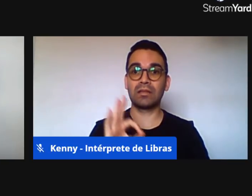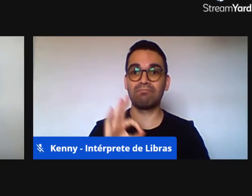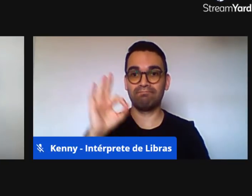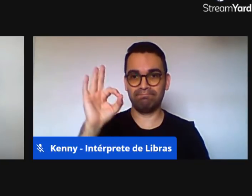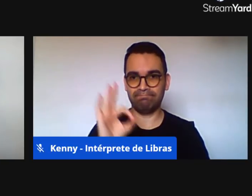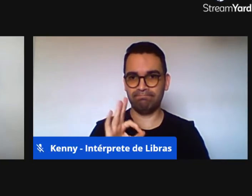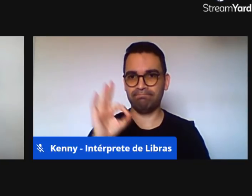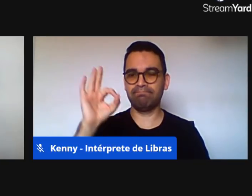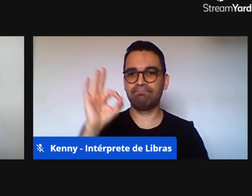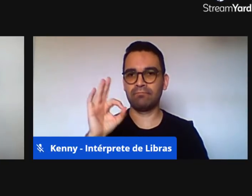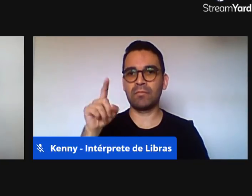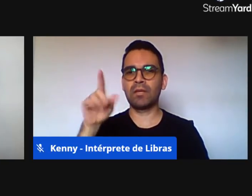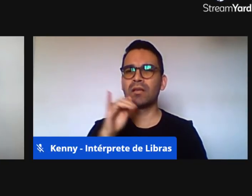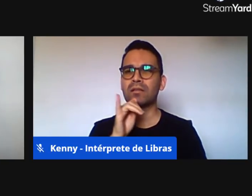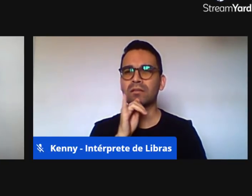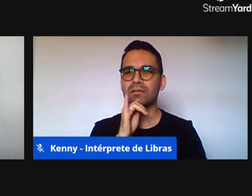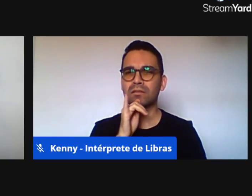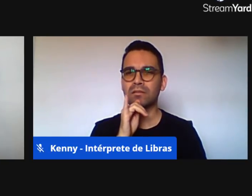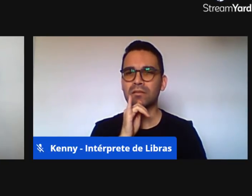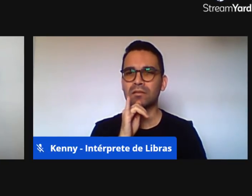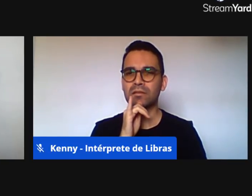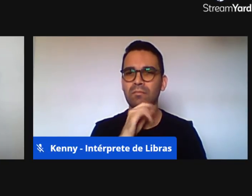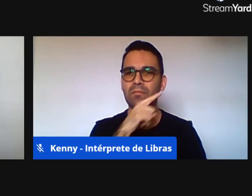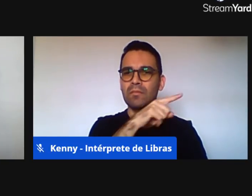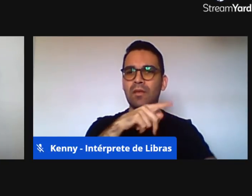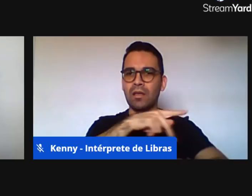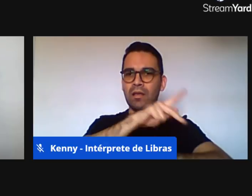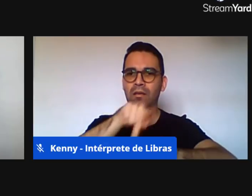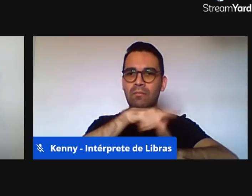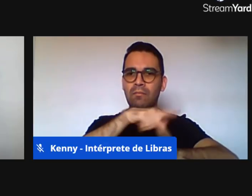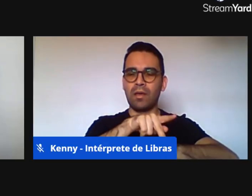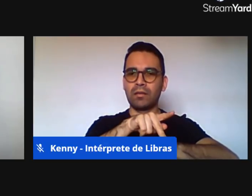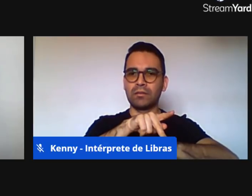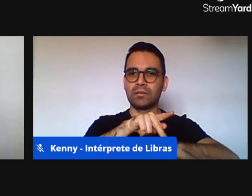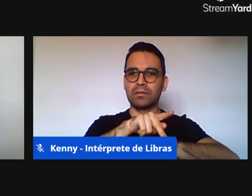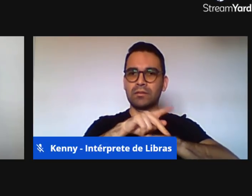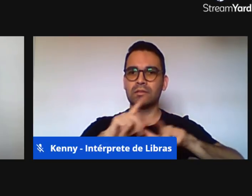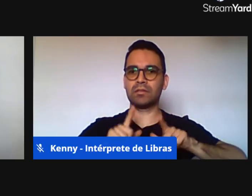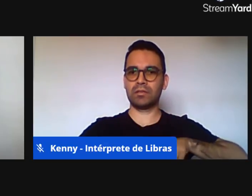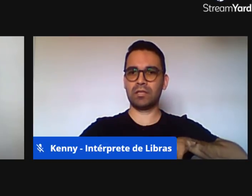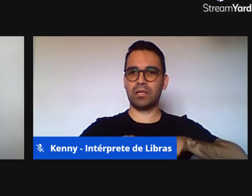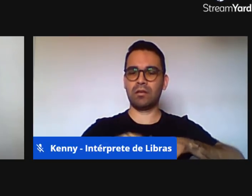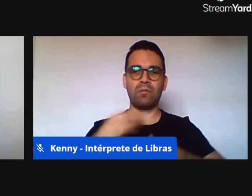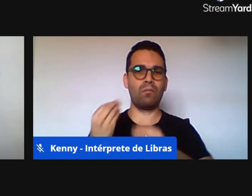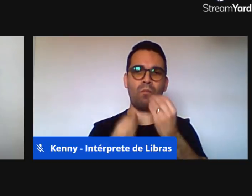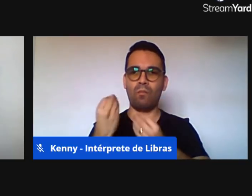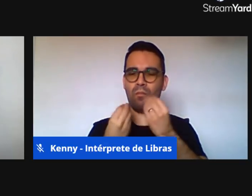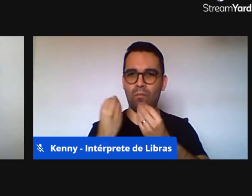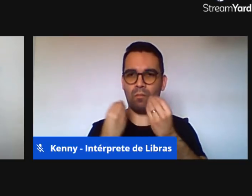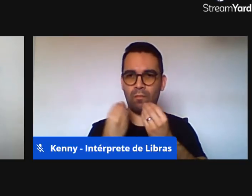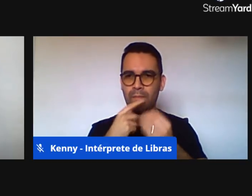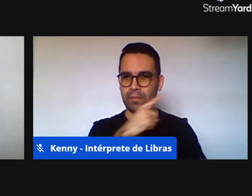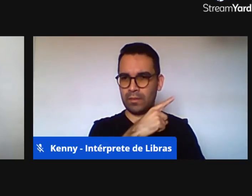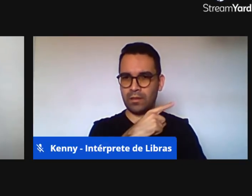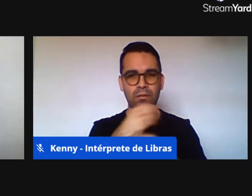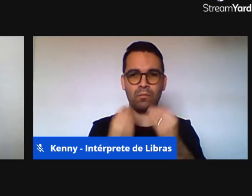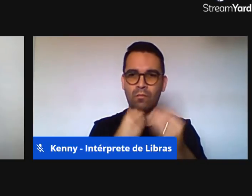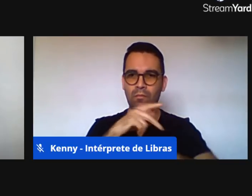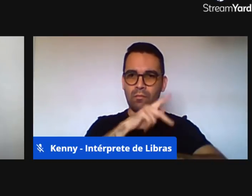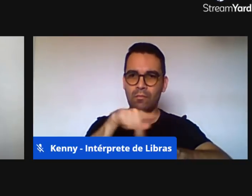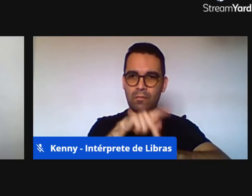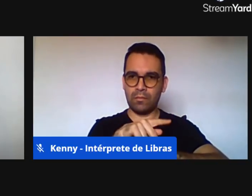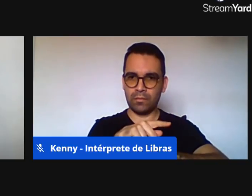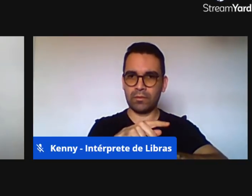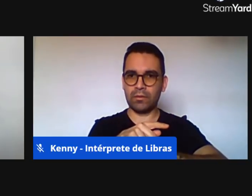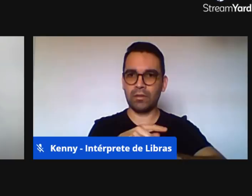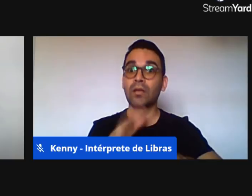eles diminuíram as medidas, não tinha mais necessidade de usar máscara, tanto em ambientes abertos como em ambientes fechados,